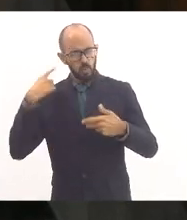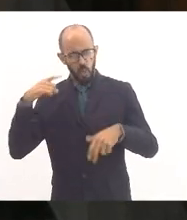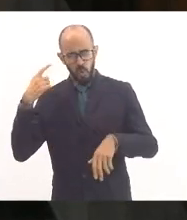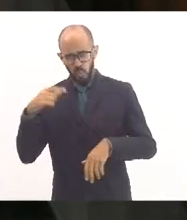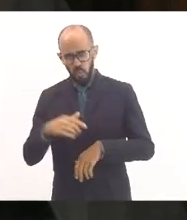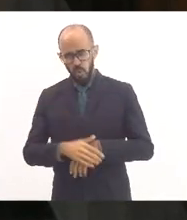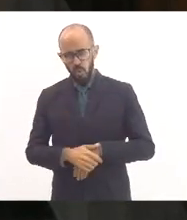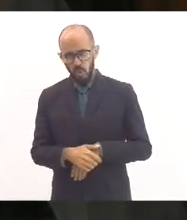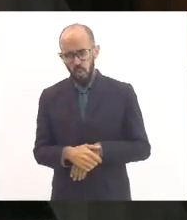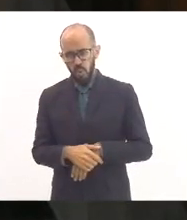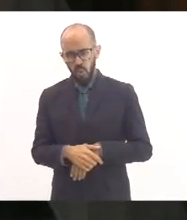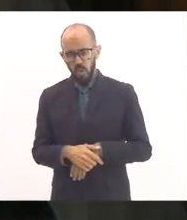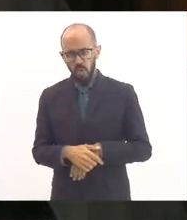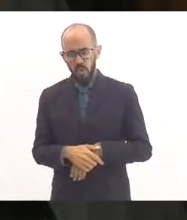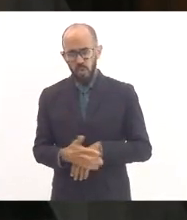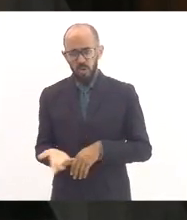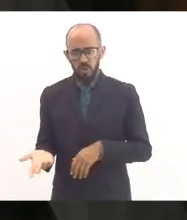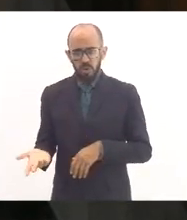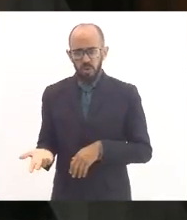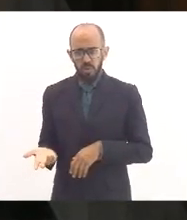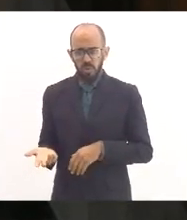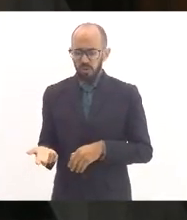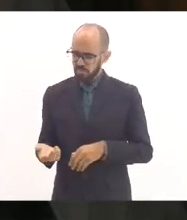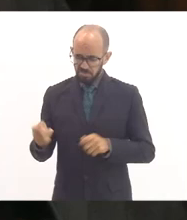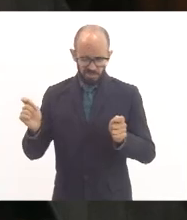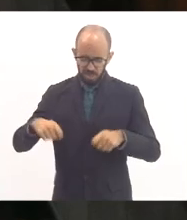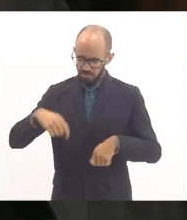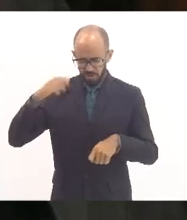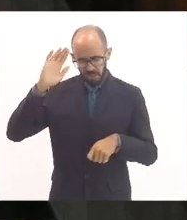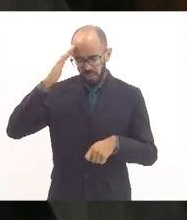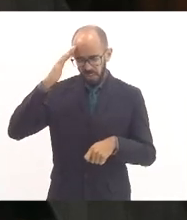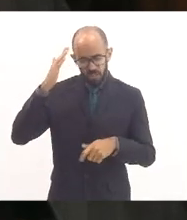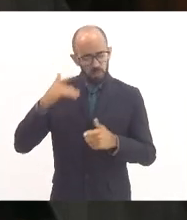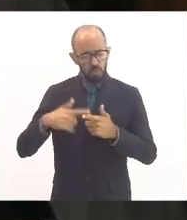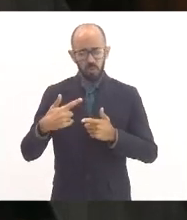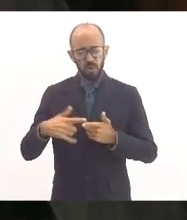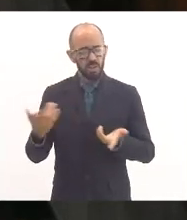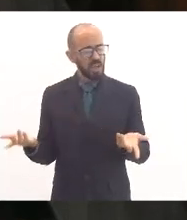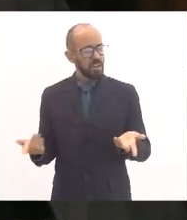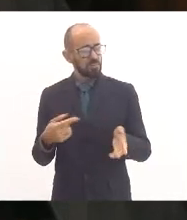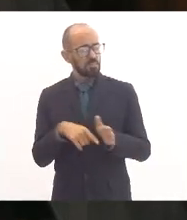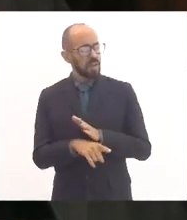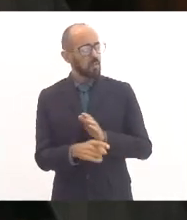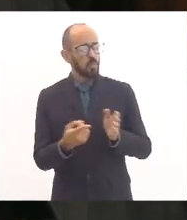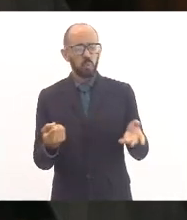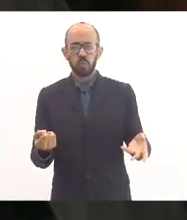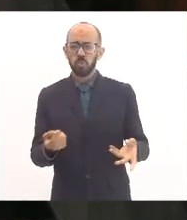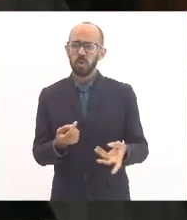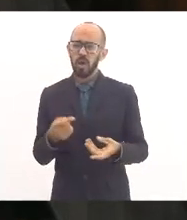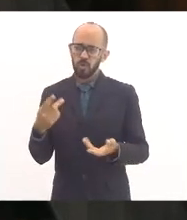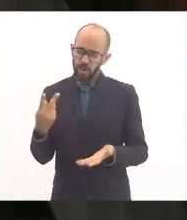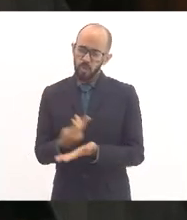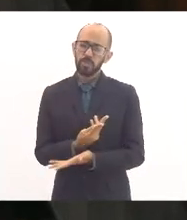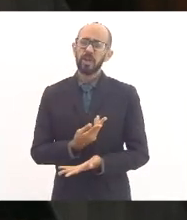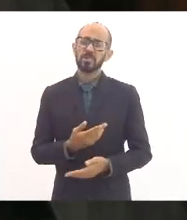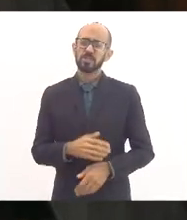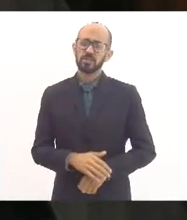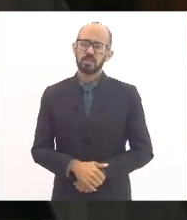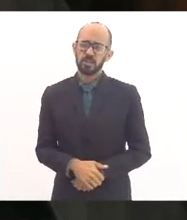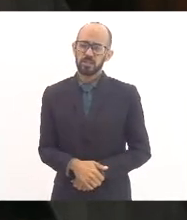e não tem mente que não se compreende porque em última instância é o que acontece